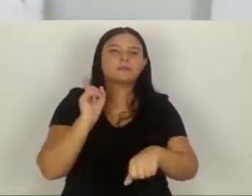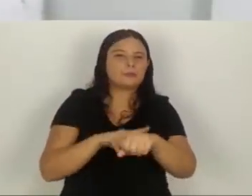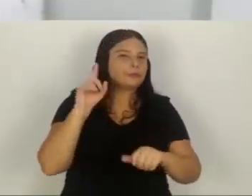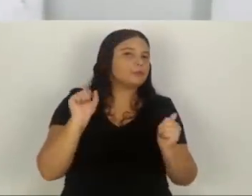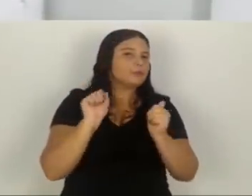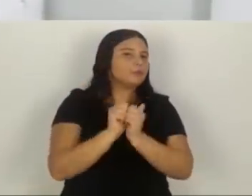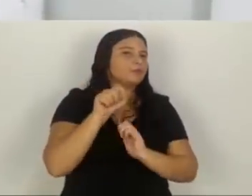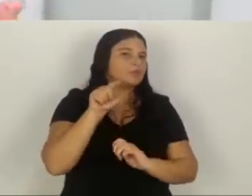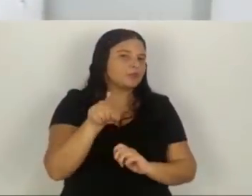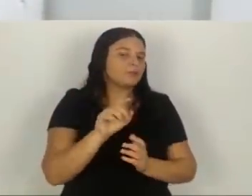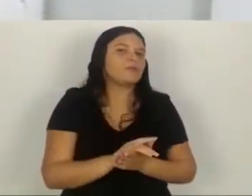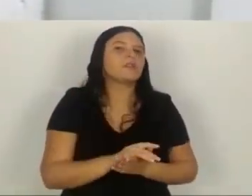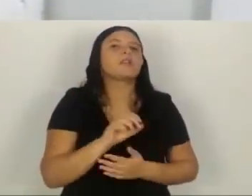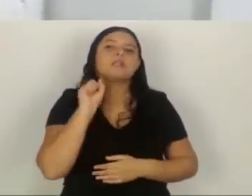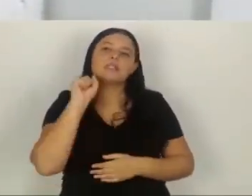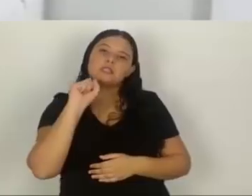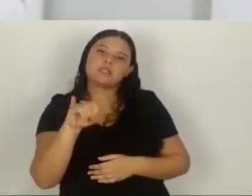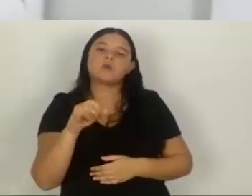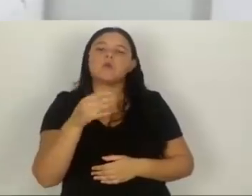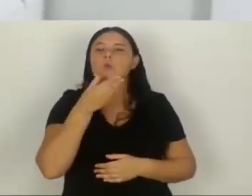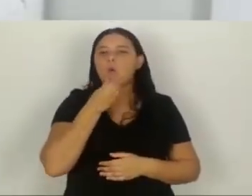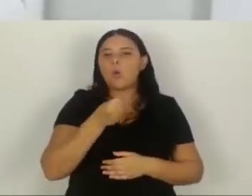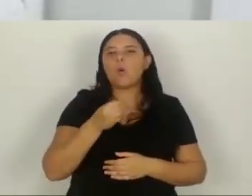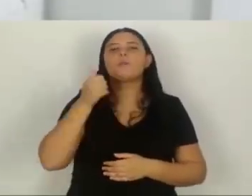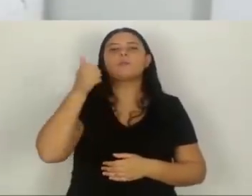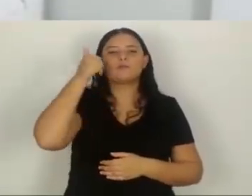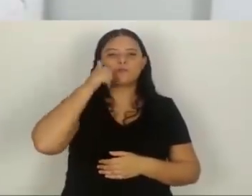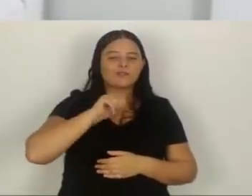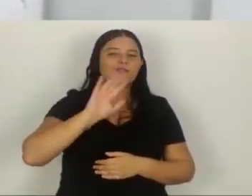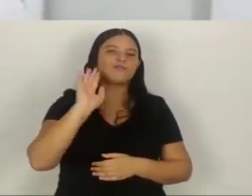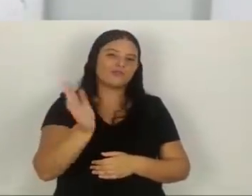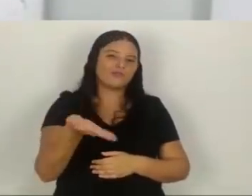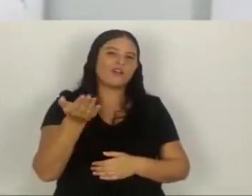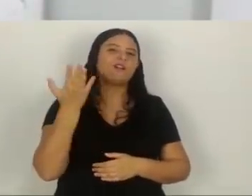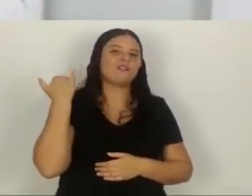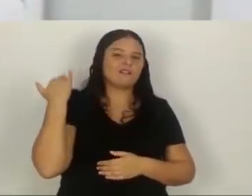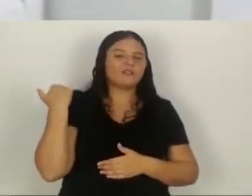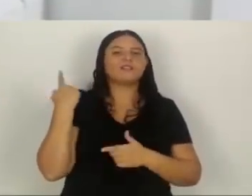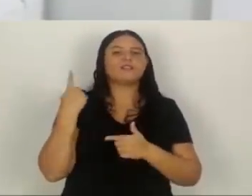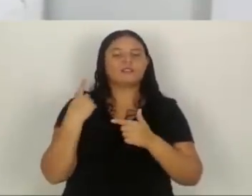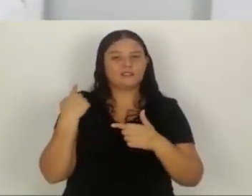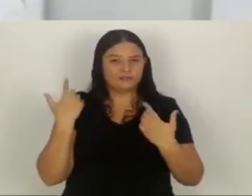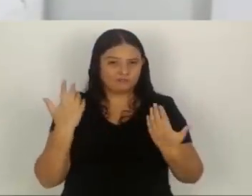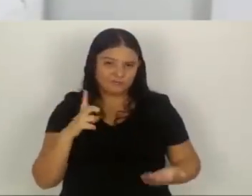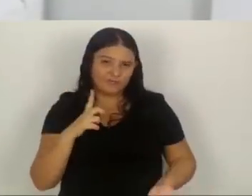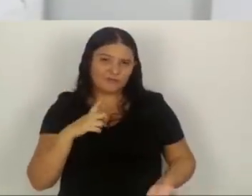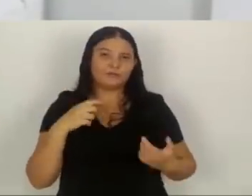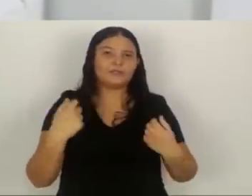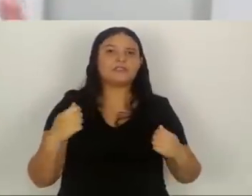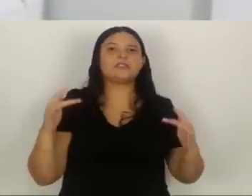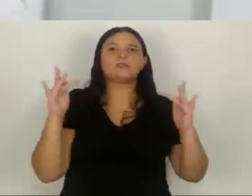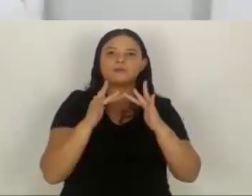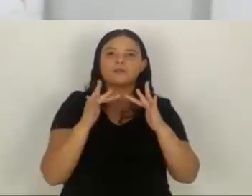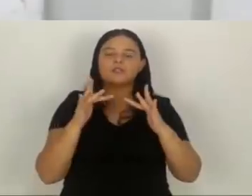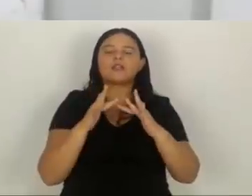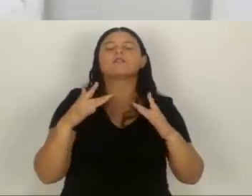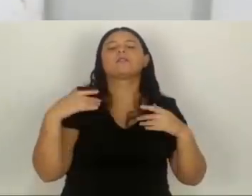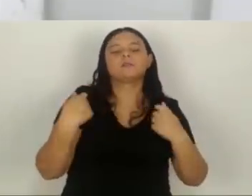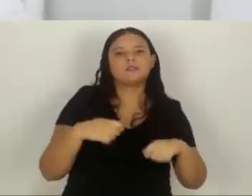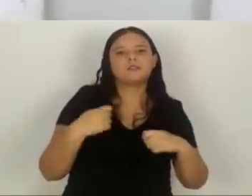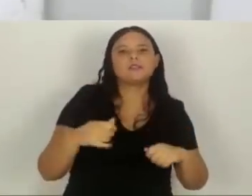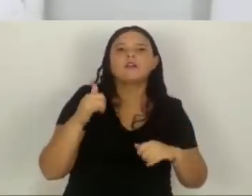E se o parceiro ou a parceira já foram expostos de alguma maneira, é muito importante você contar para que eles também